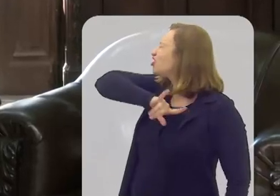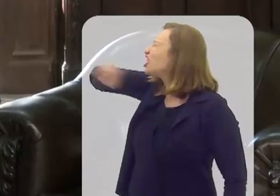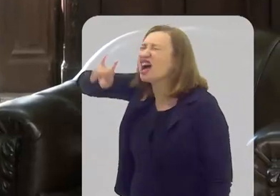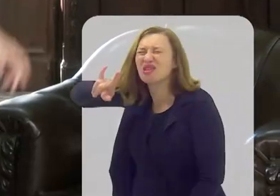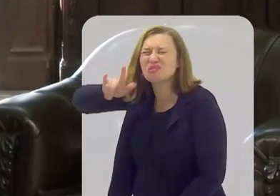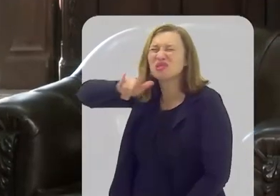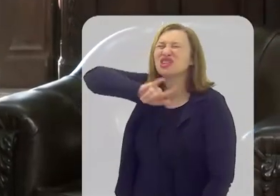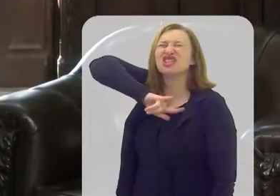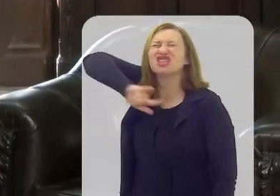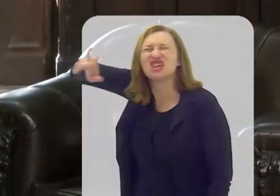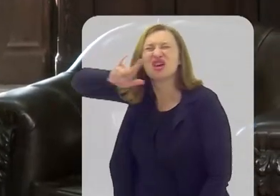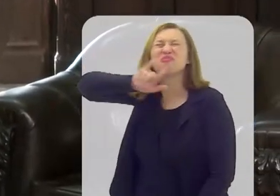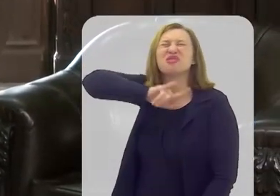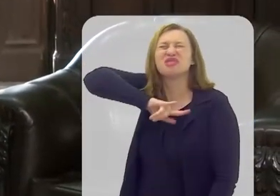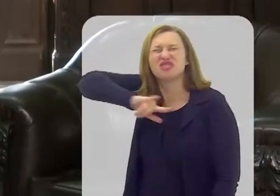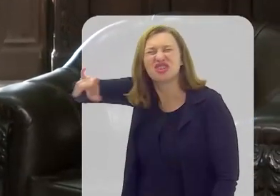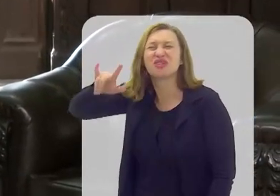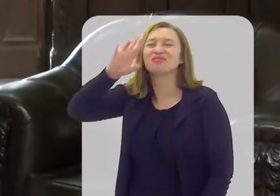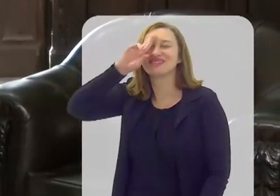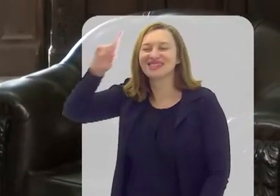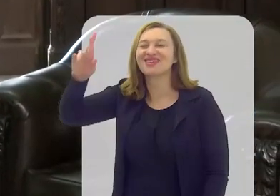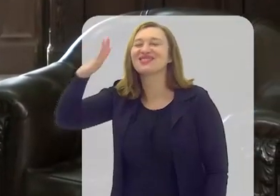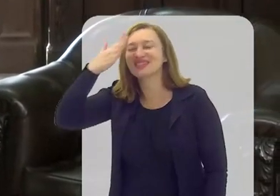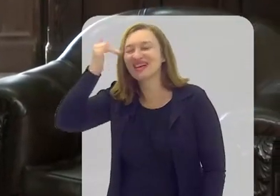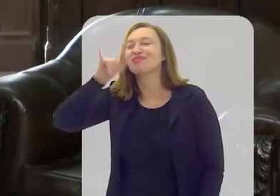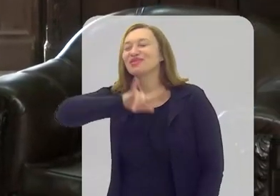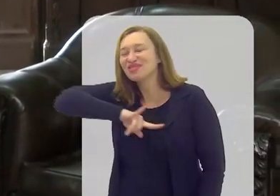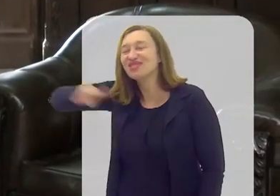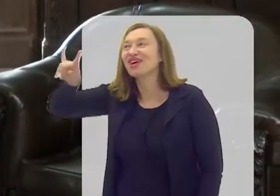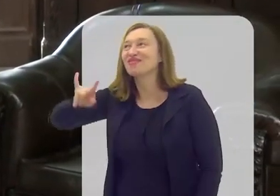amo, Senhor. Tu sabes que eu te amo.